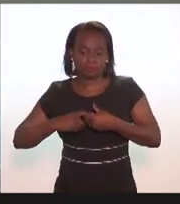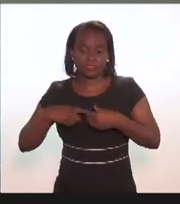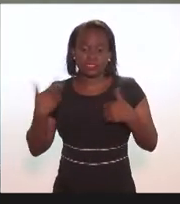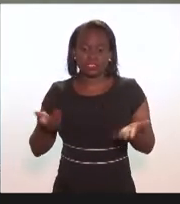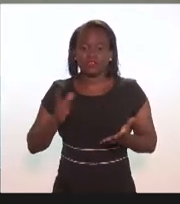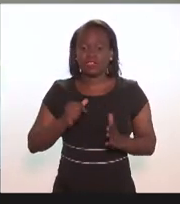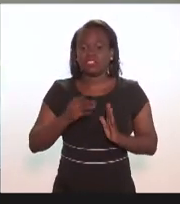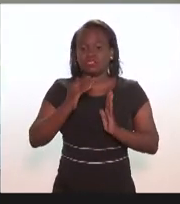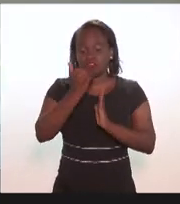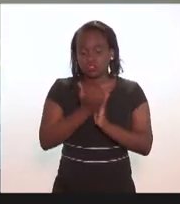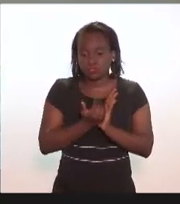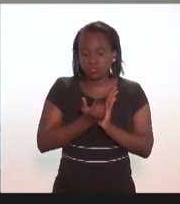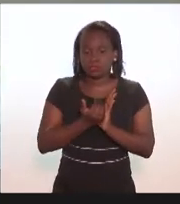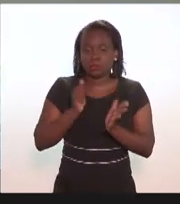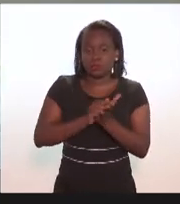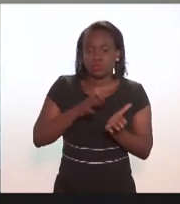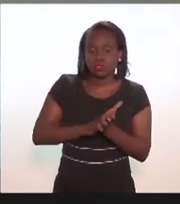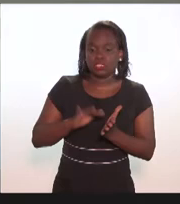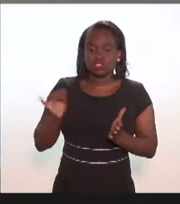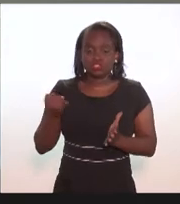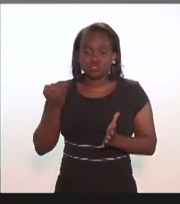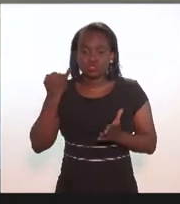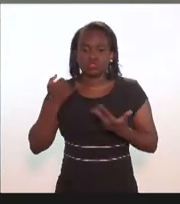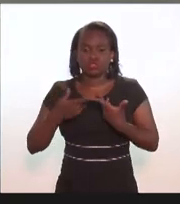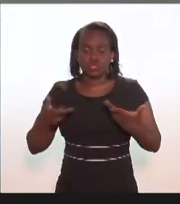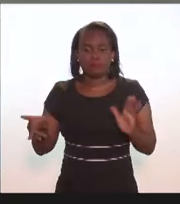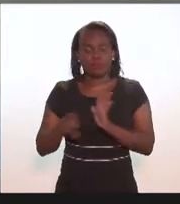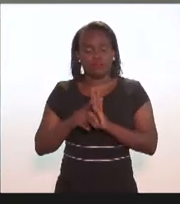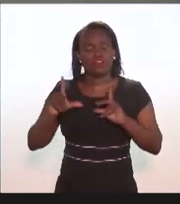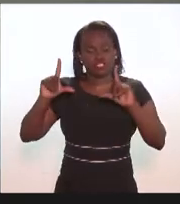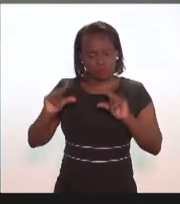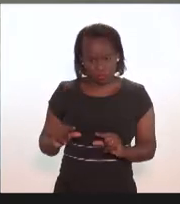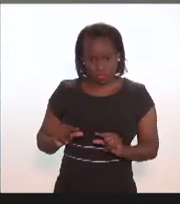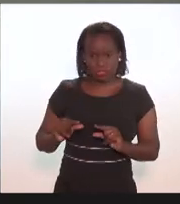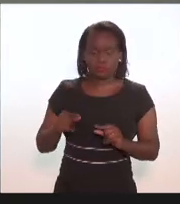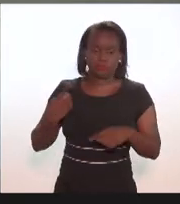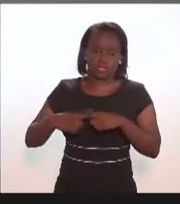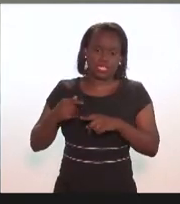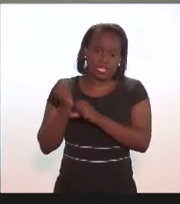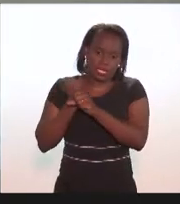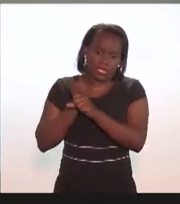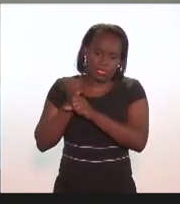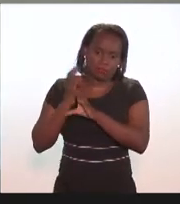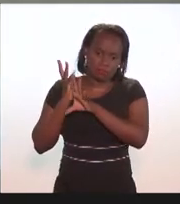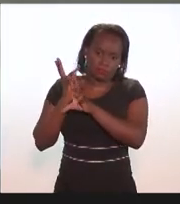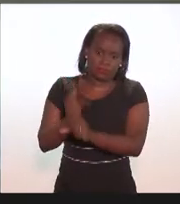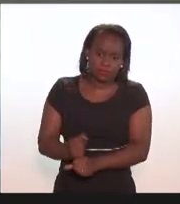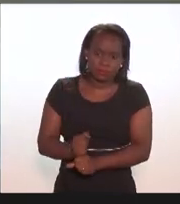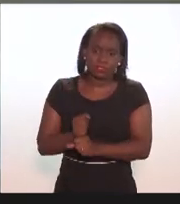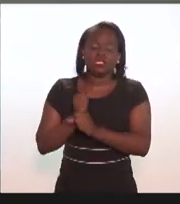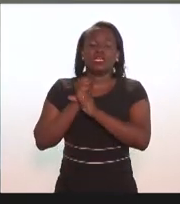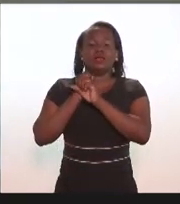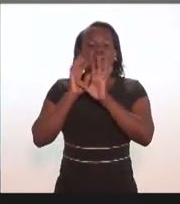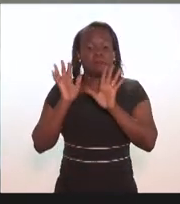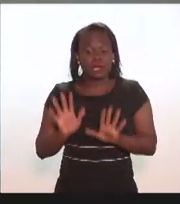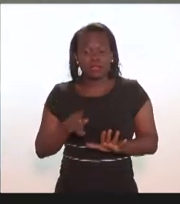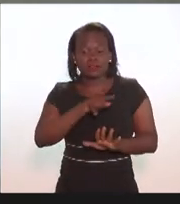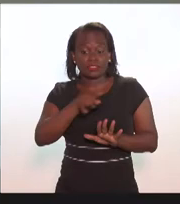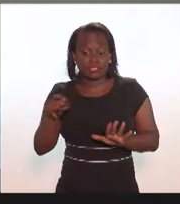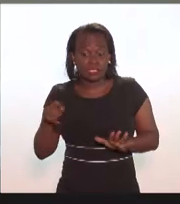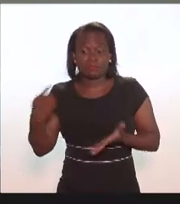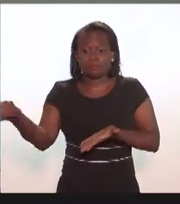os multas e juros desses autos de infração que estava durante todos esses anos, desde que as